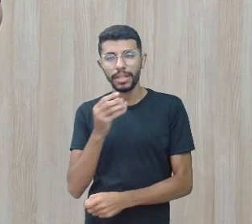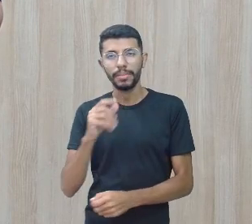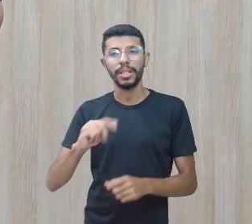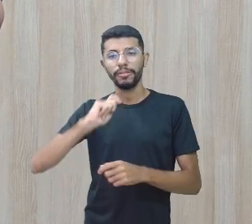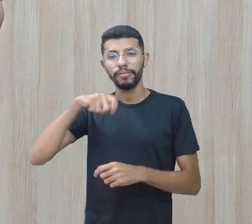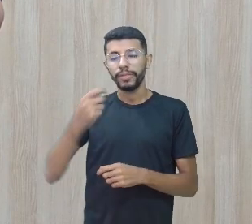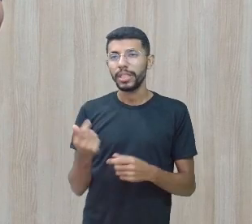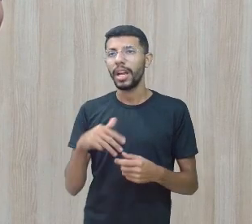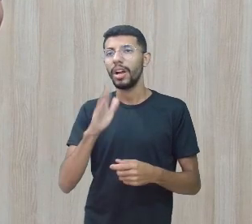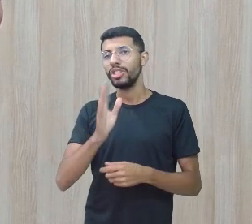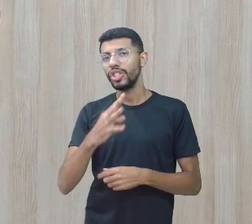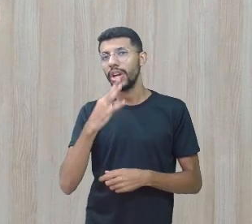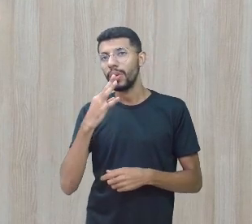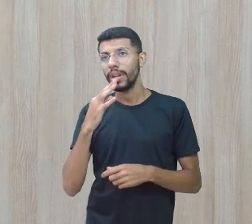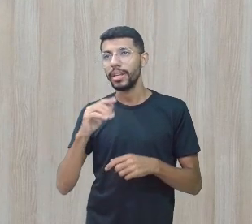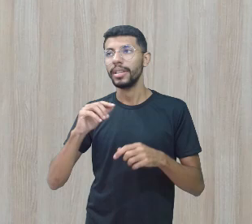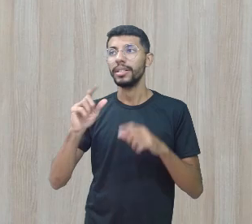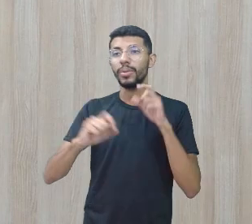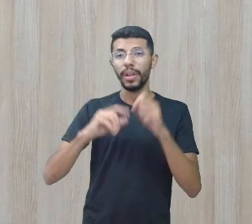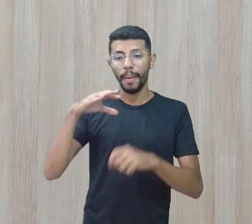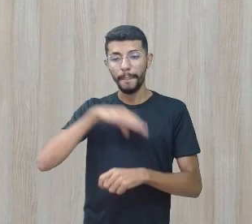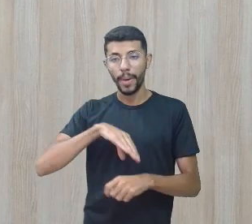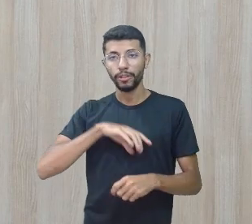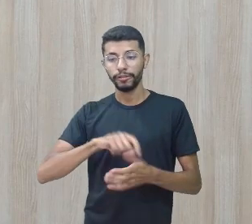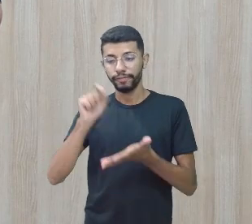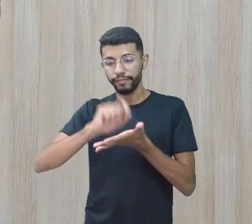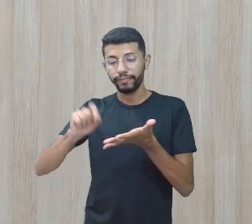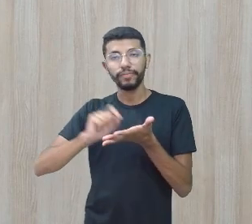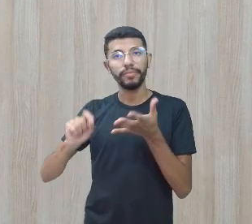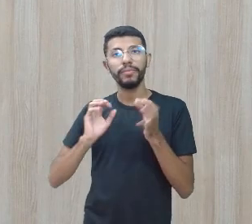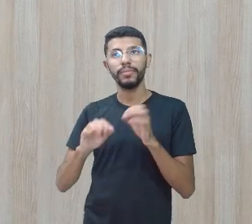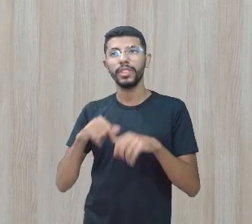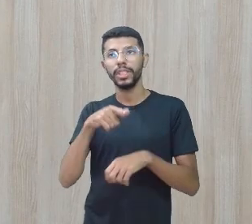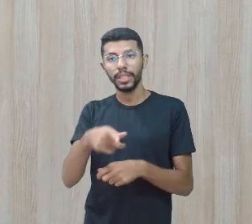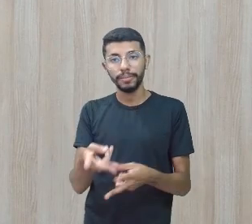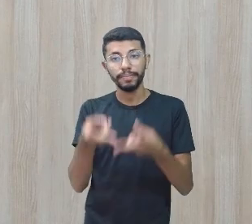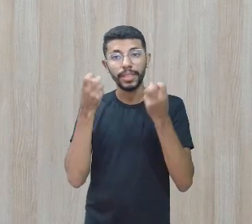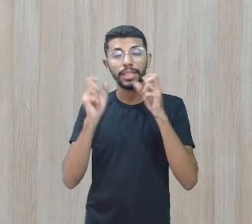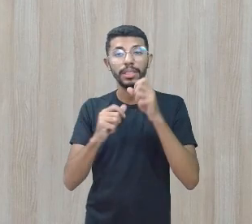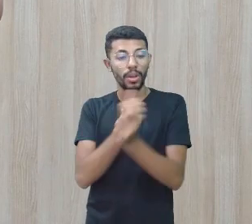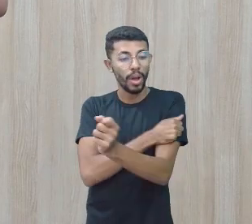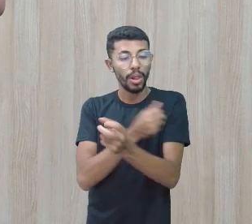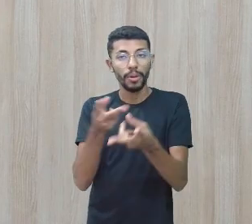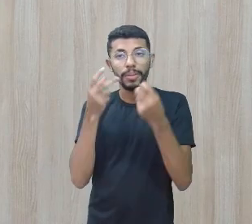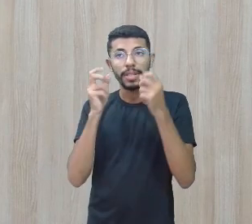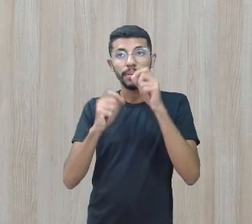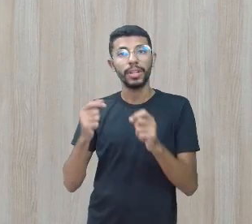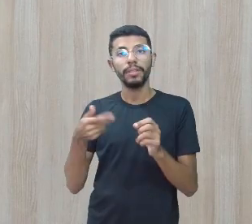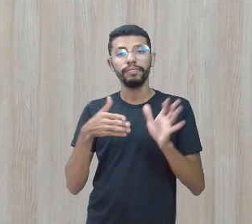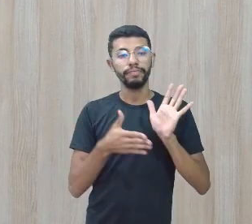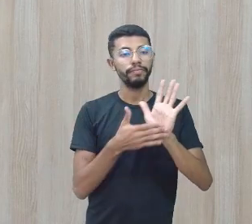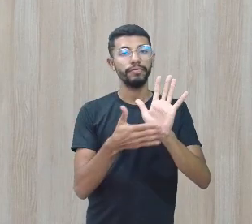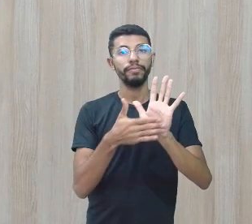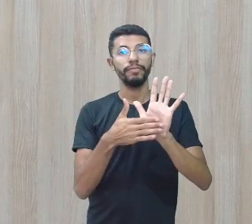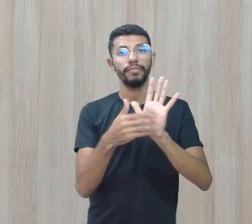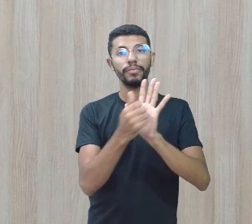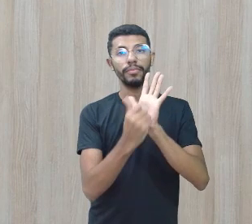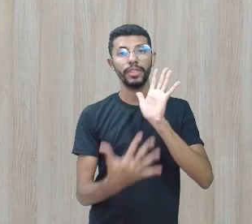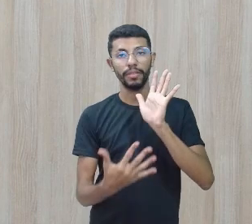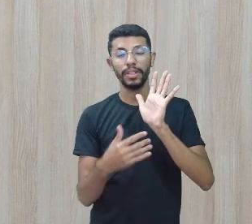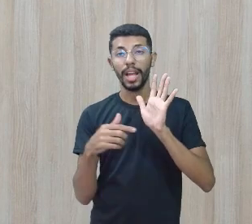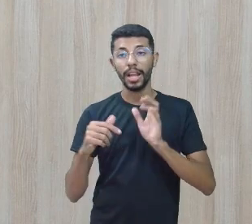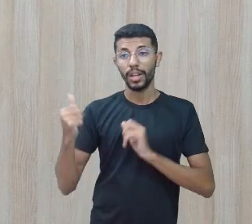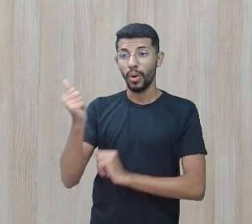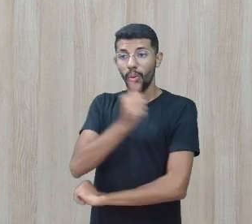português escrito, que ele reconheça, quando você coloque essa atividade, proponha essa atividade para ele,